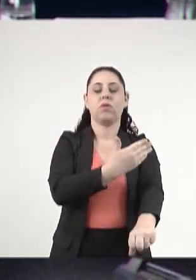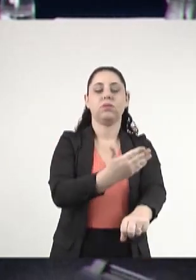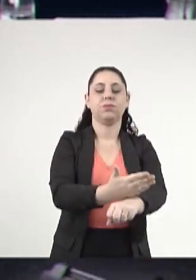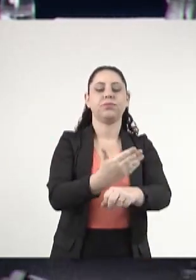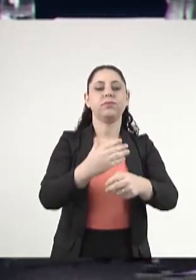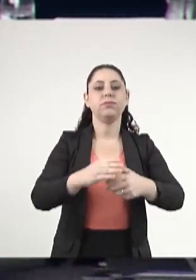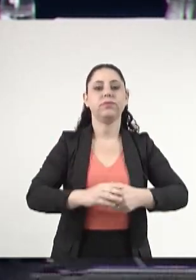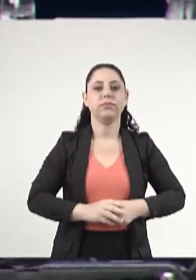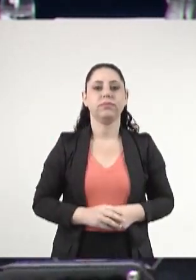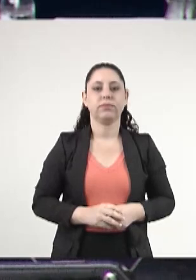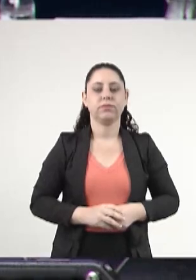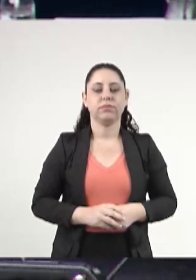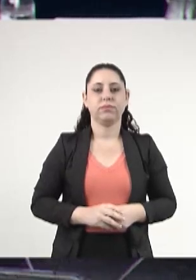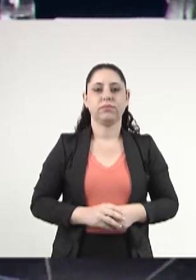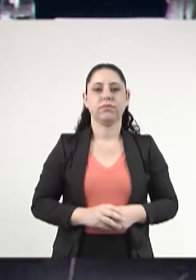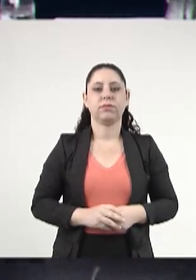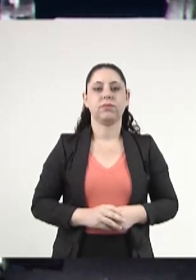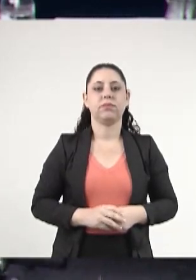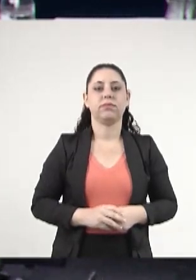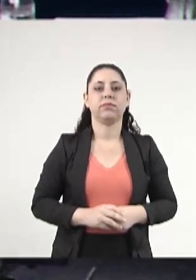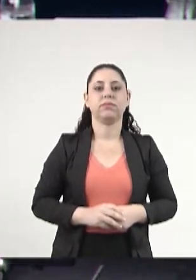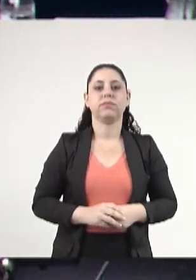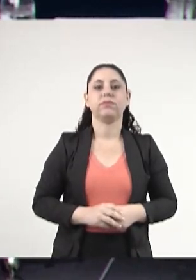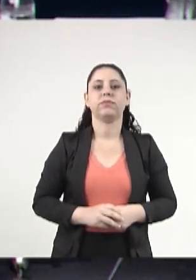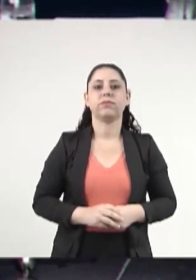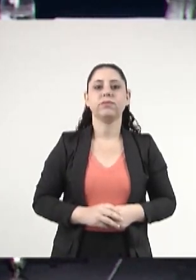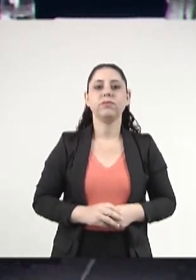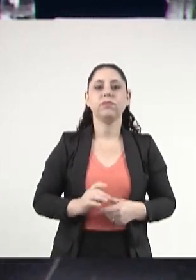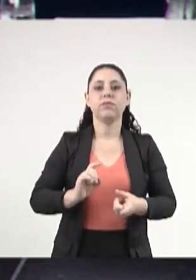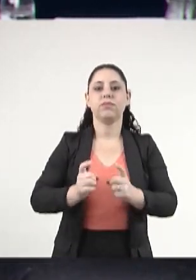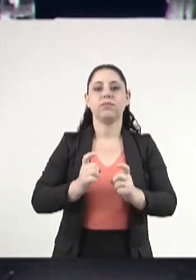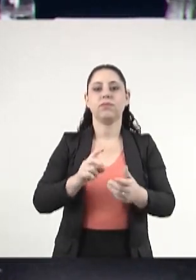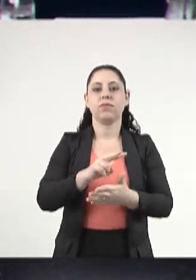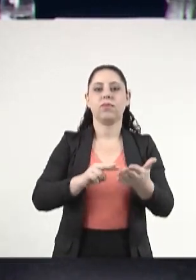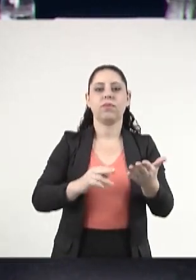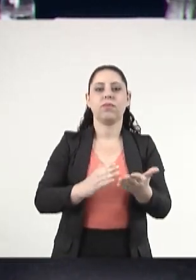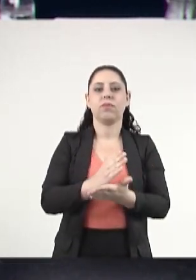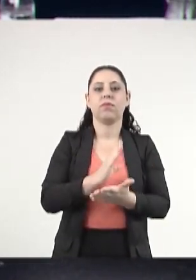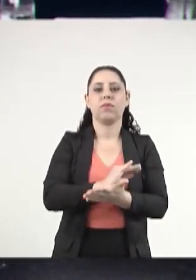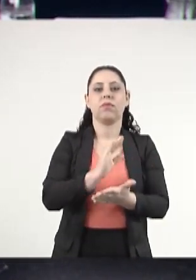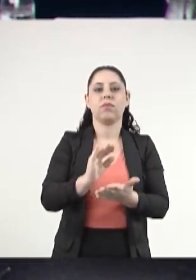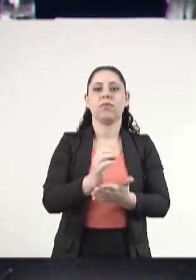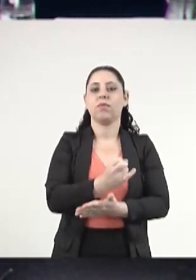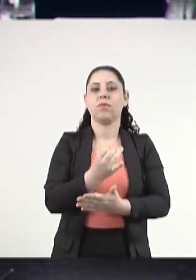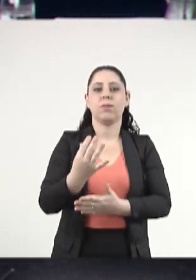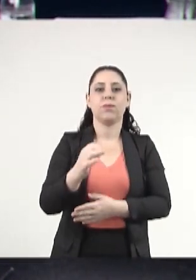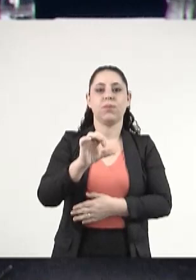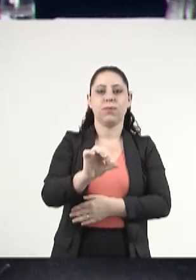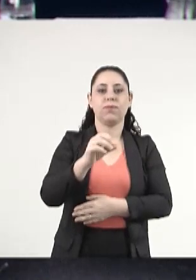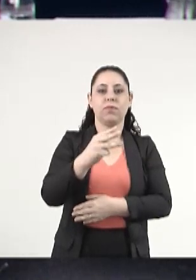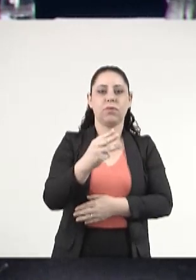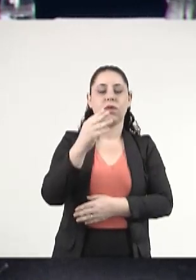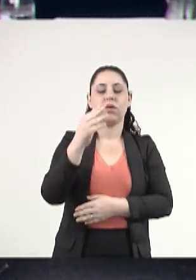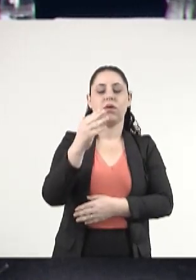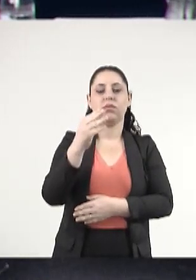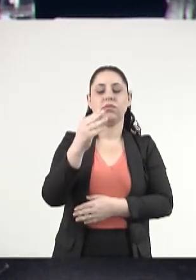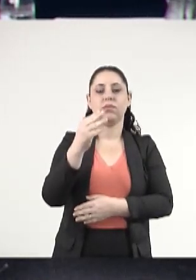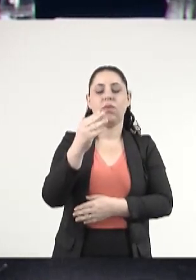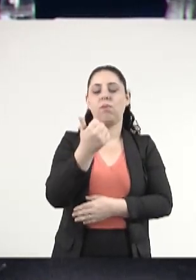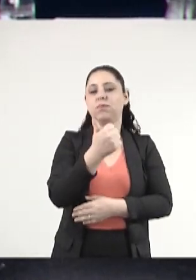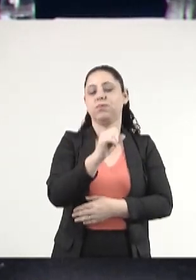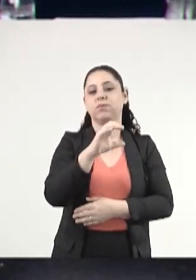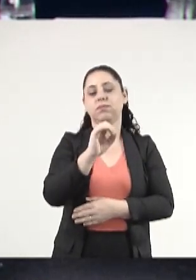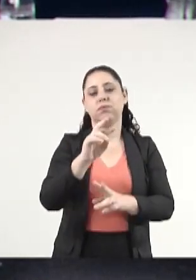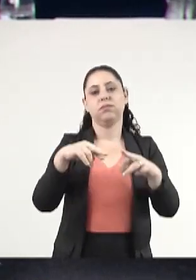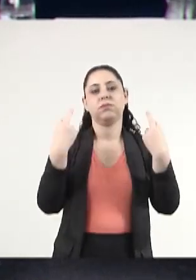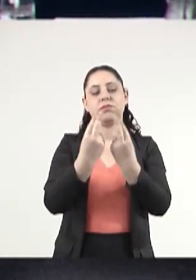número legal, foi aberta a sessão ordinária. Pequeno expediente, lida e aprovada a ata de número 93 da 80ª